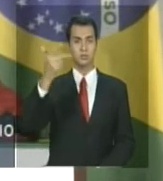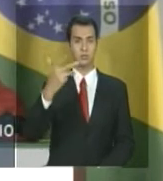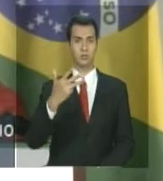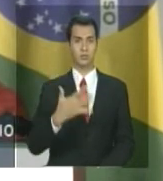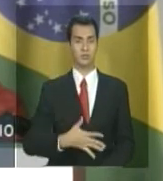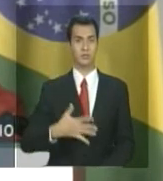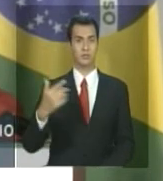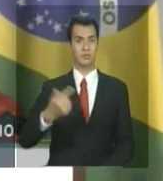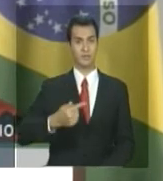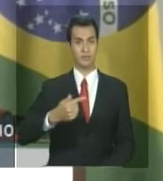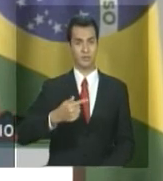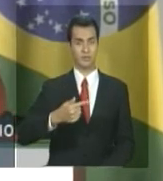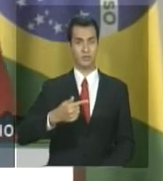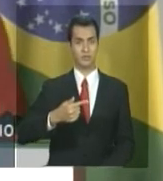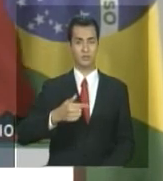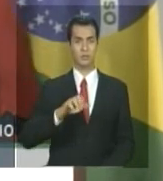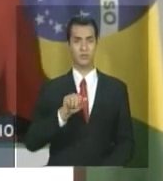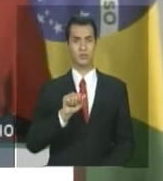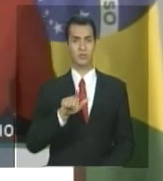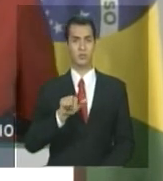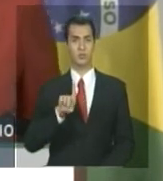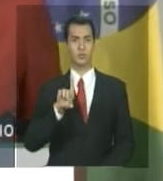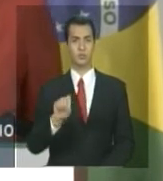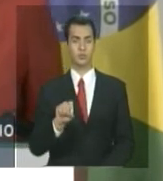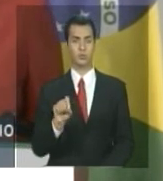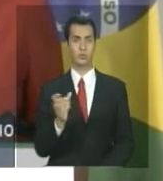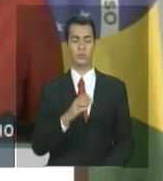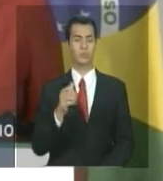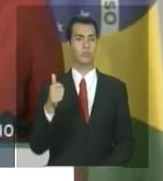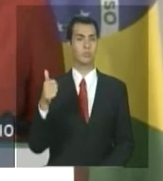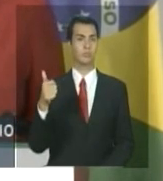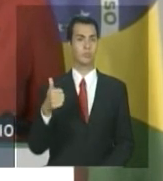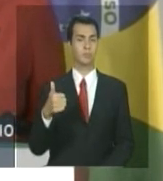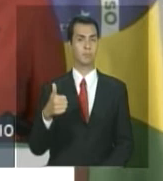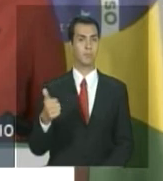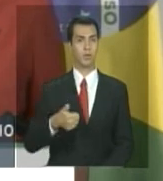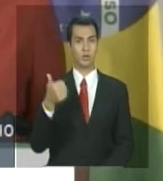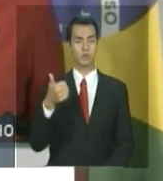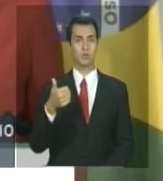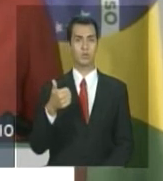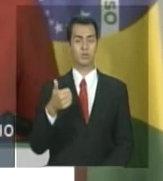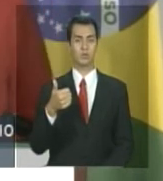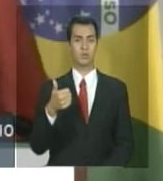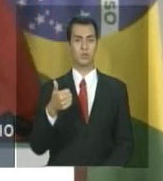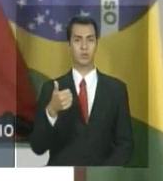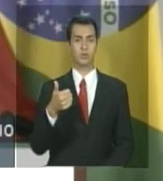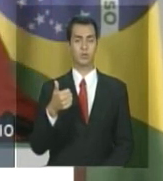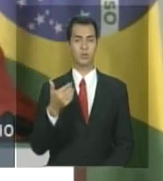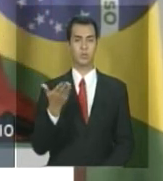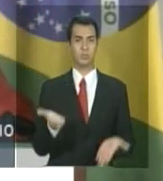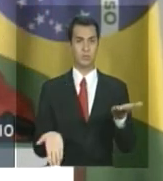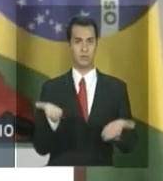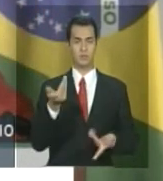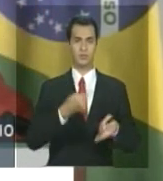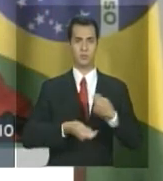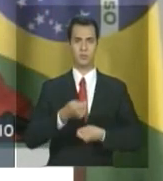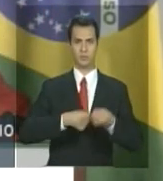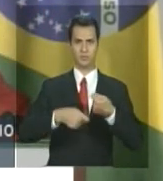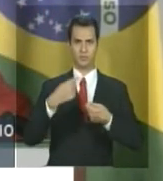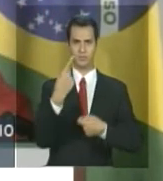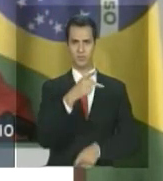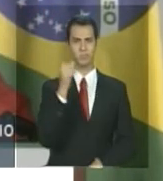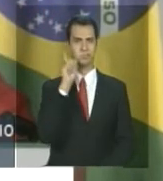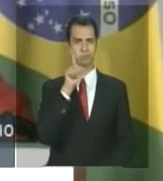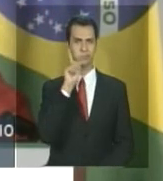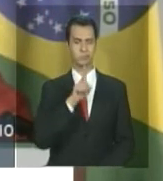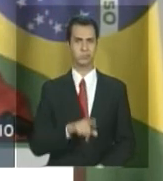o sétimo saldo positivo da balança americana, o sétimo maior saldo positivo da balança